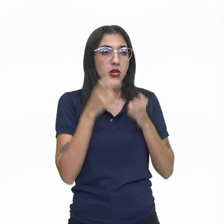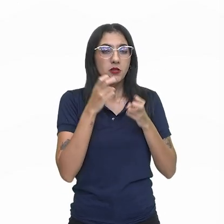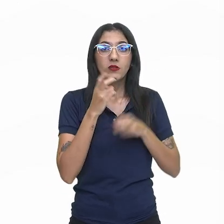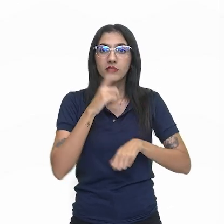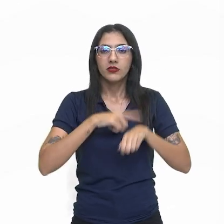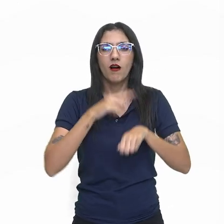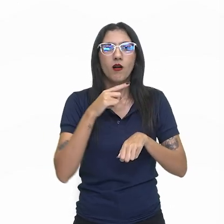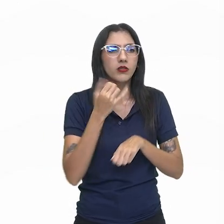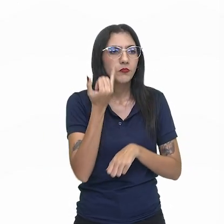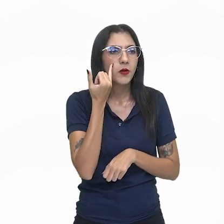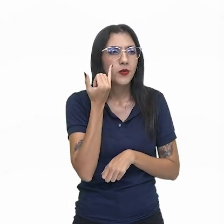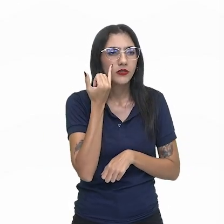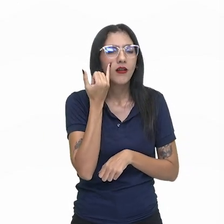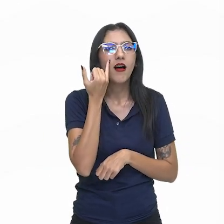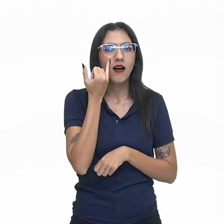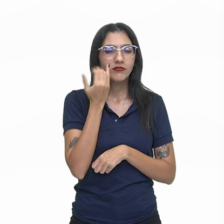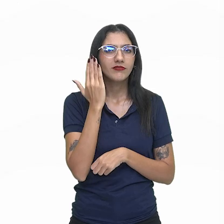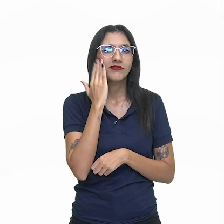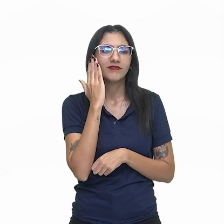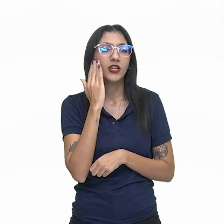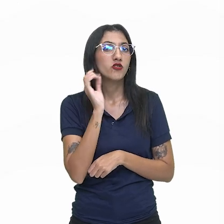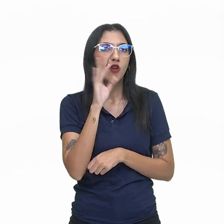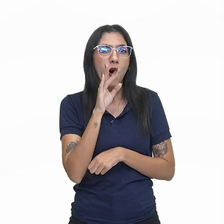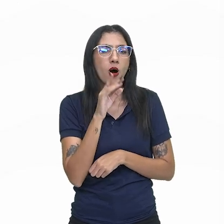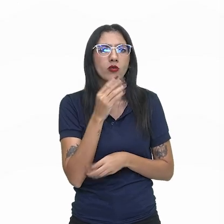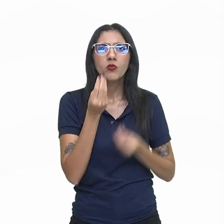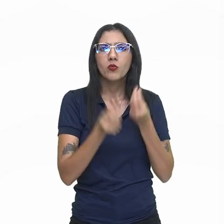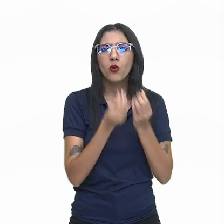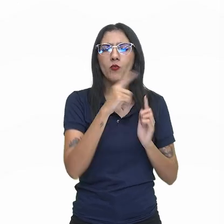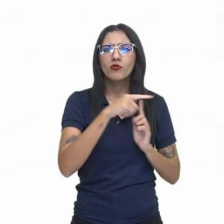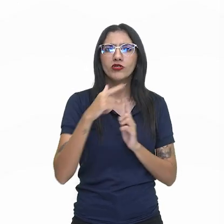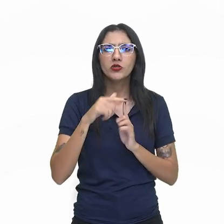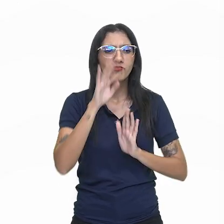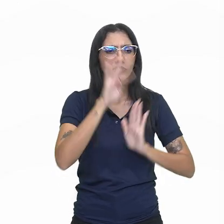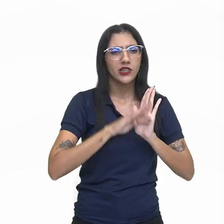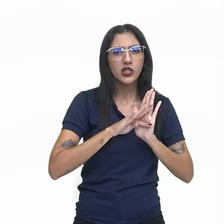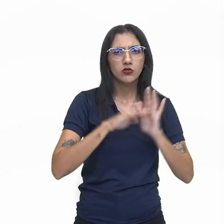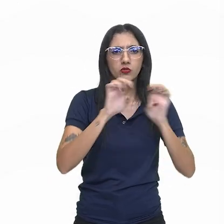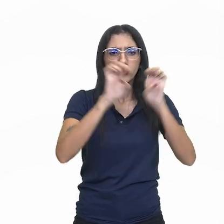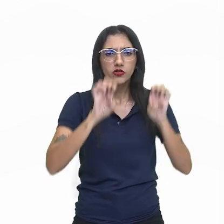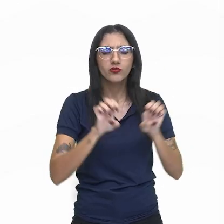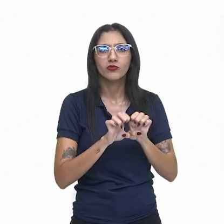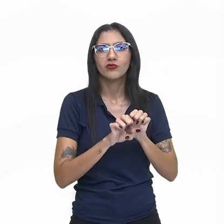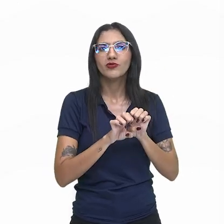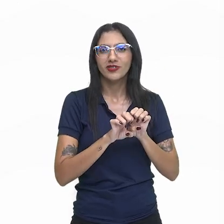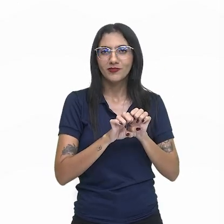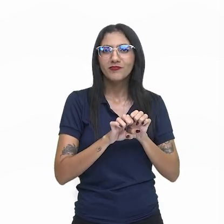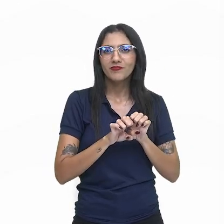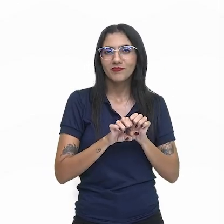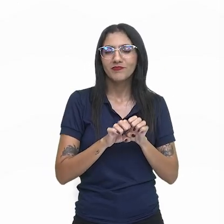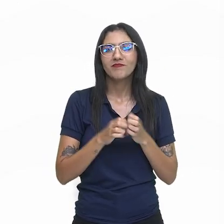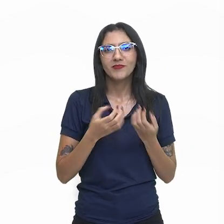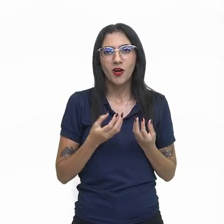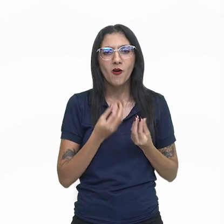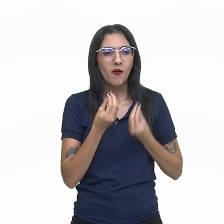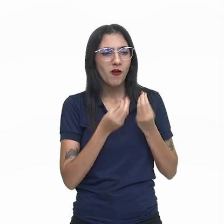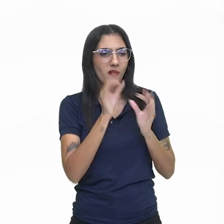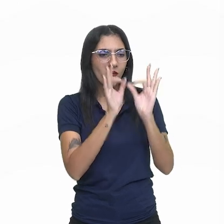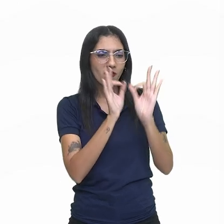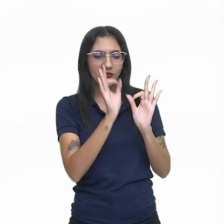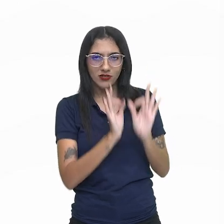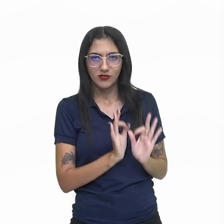uma informação a partir de como o texto foi produzido, né, pela